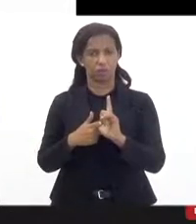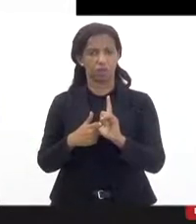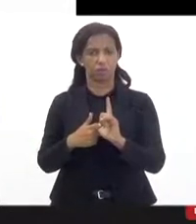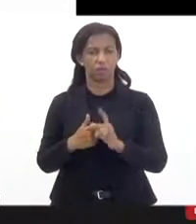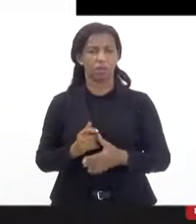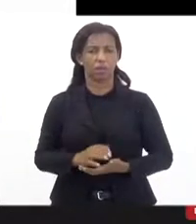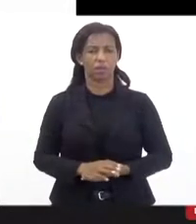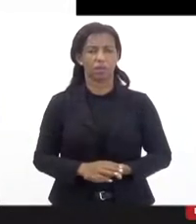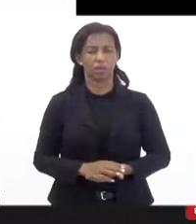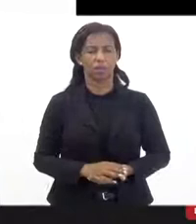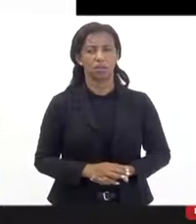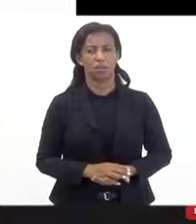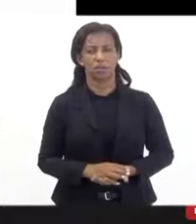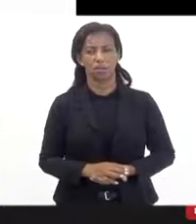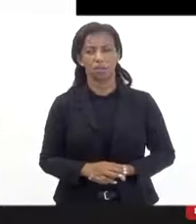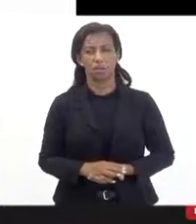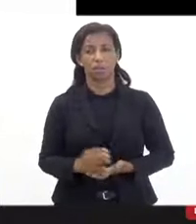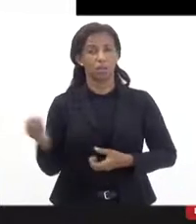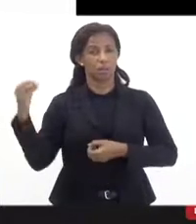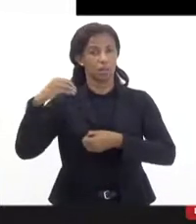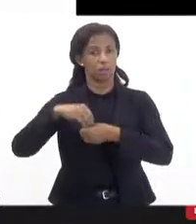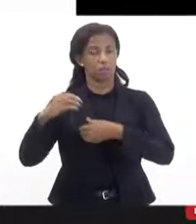nas financeiras,